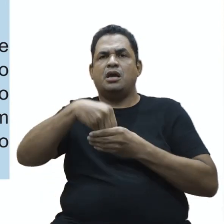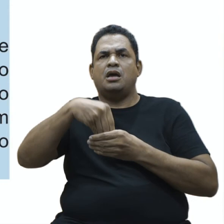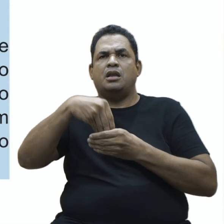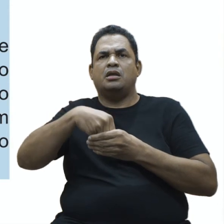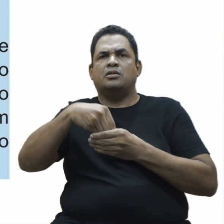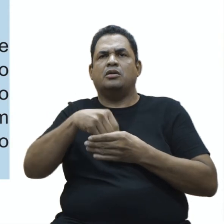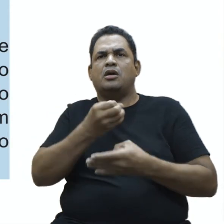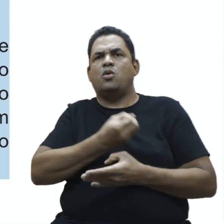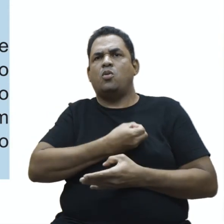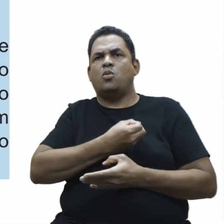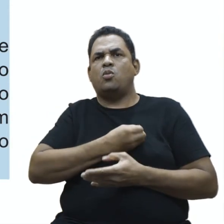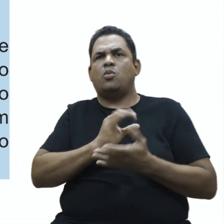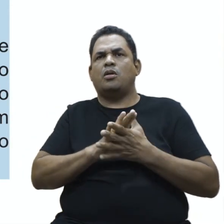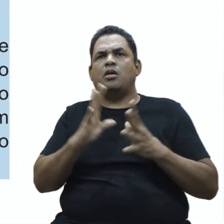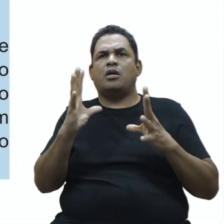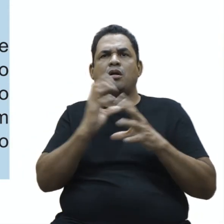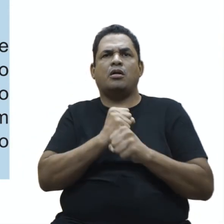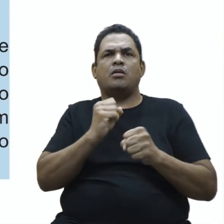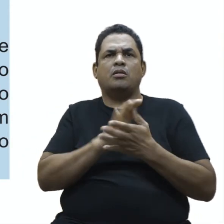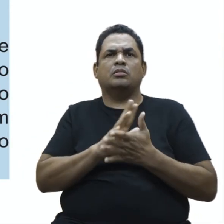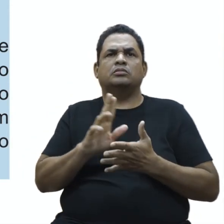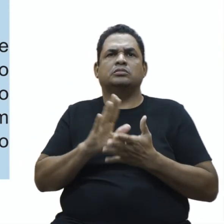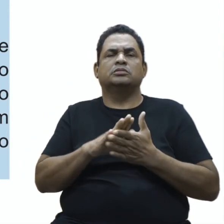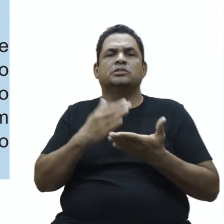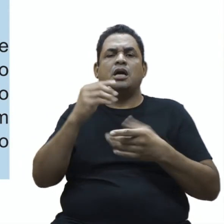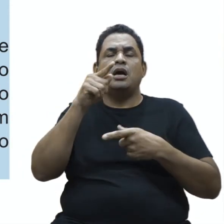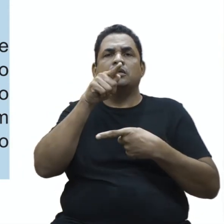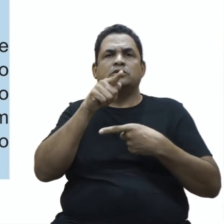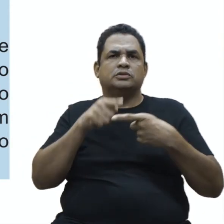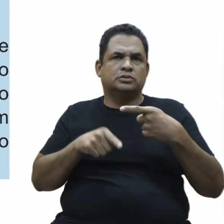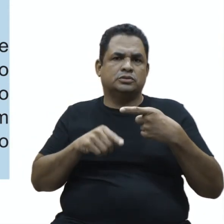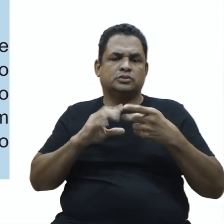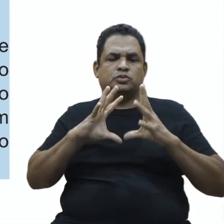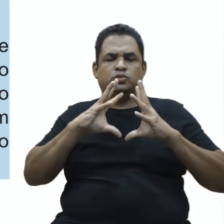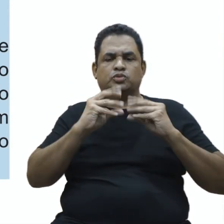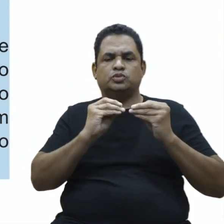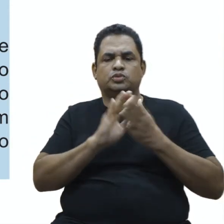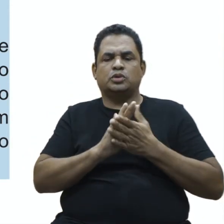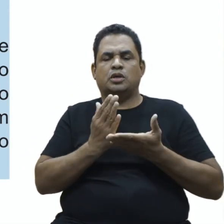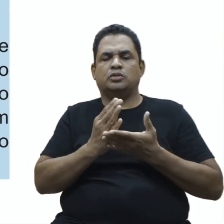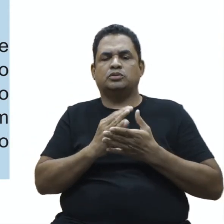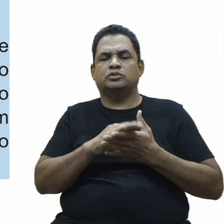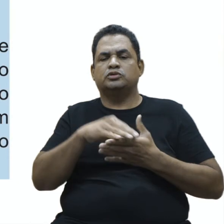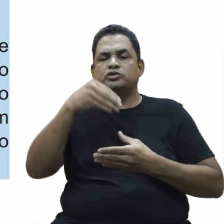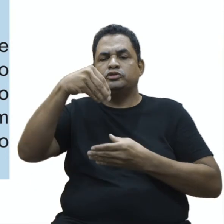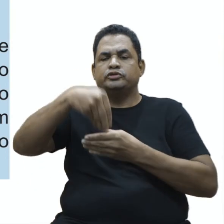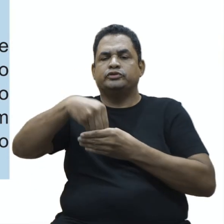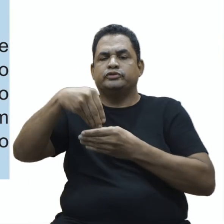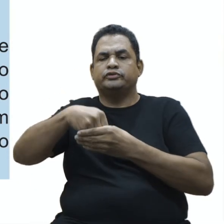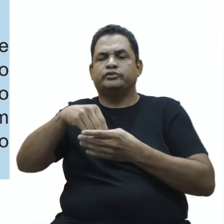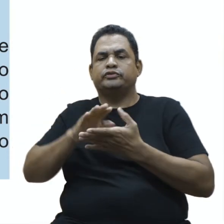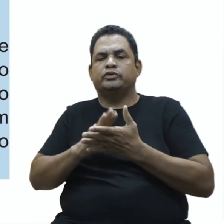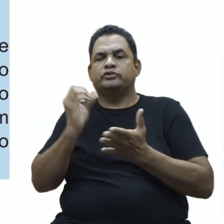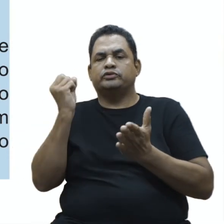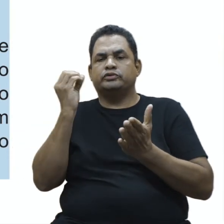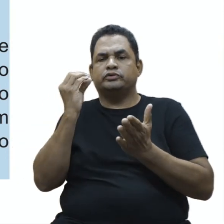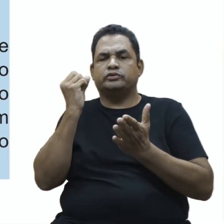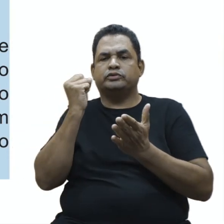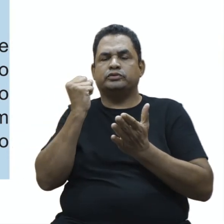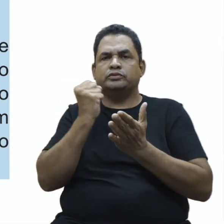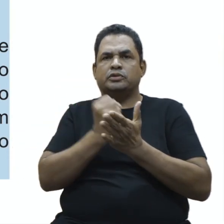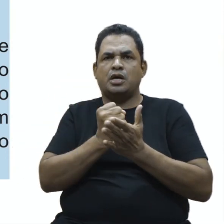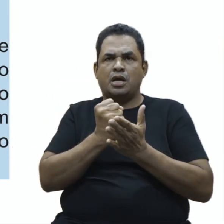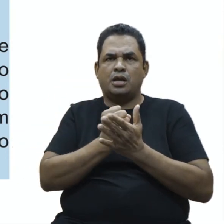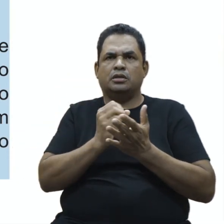dizendo? Ele é calculado por meio da divisão do total de votos válidos em uma determinada população votante